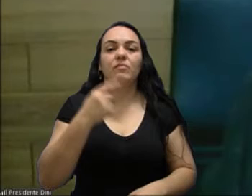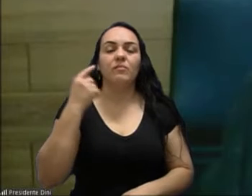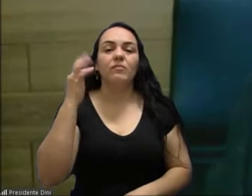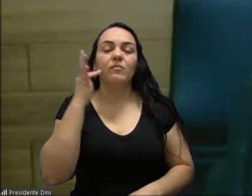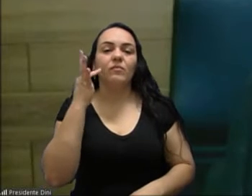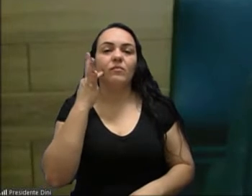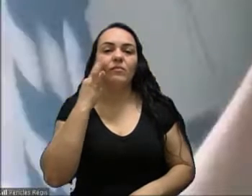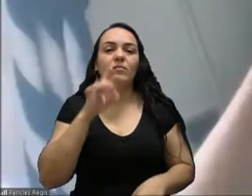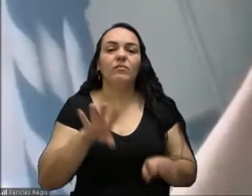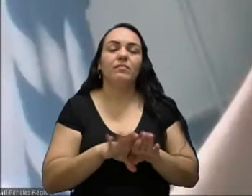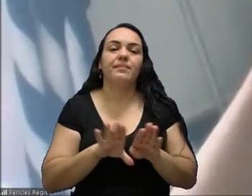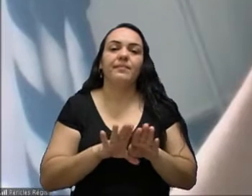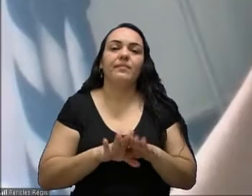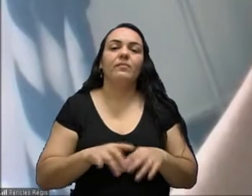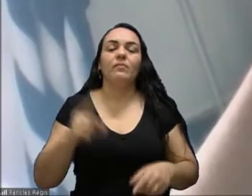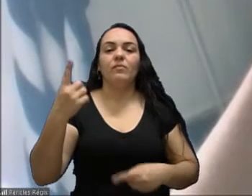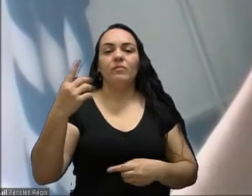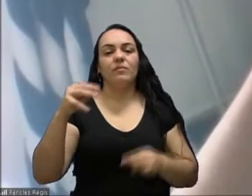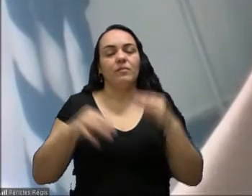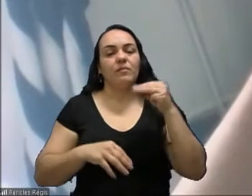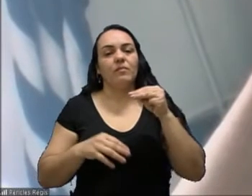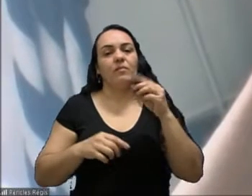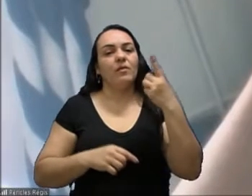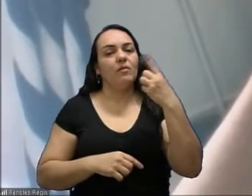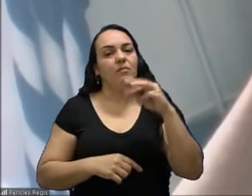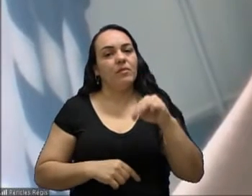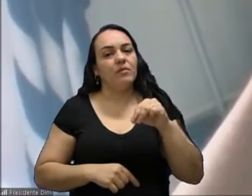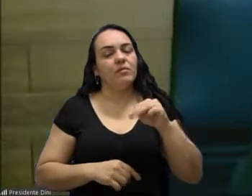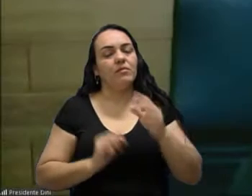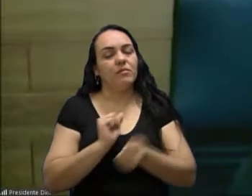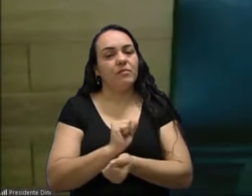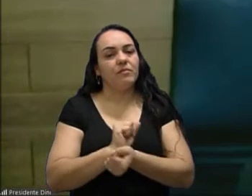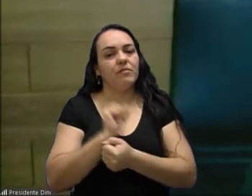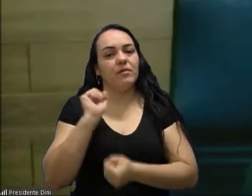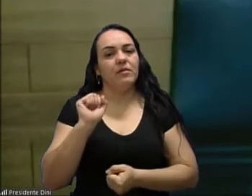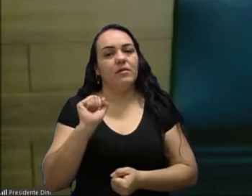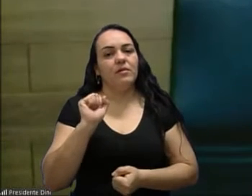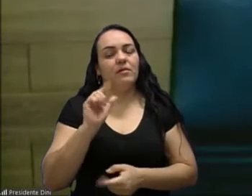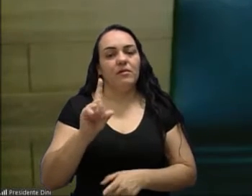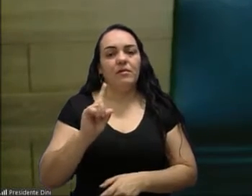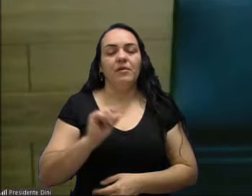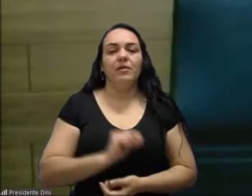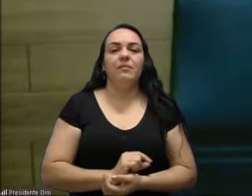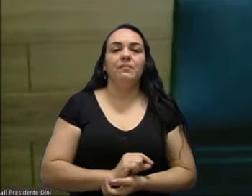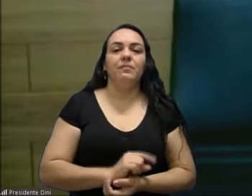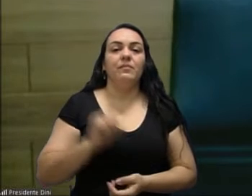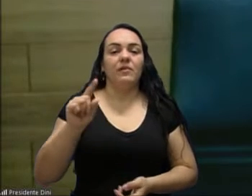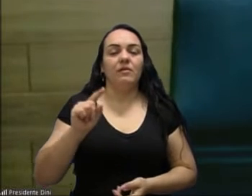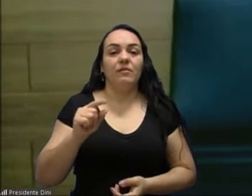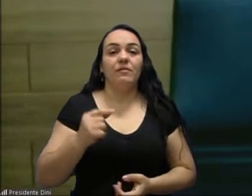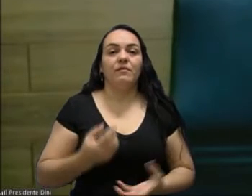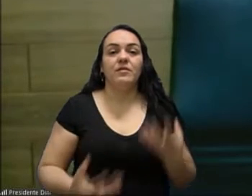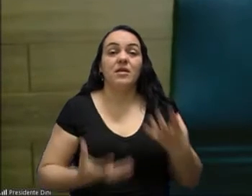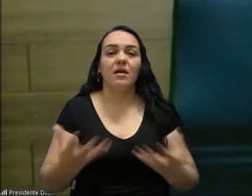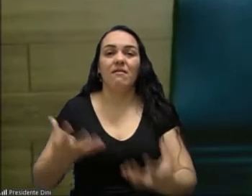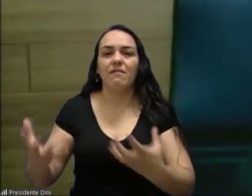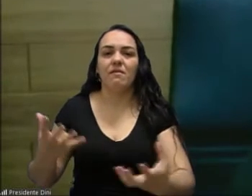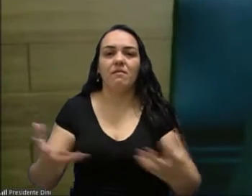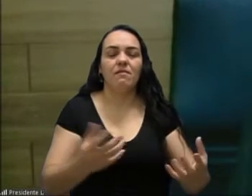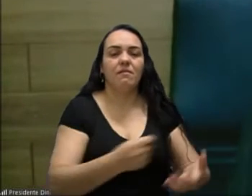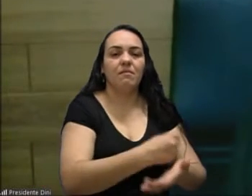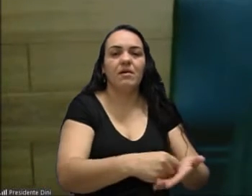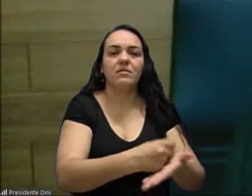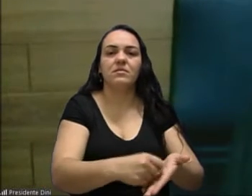todos é só pros amigos do rei só um minuto Mário não, não, não você incitou os colegas a